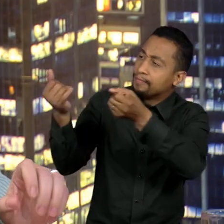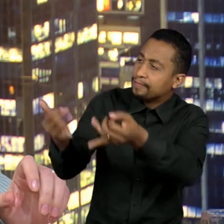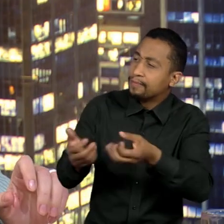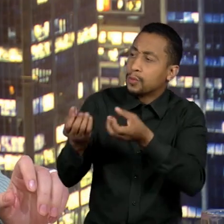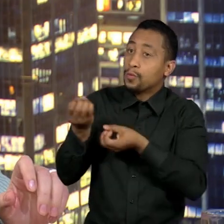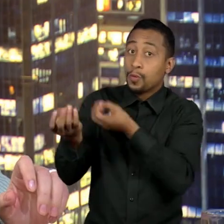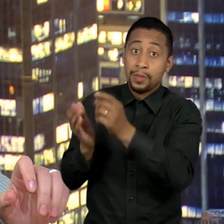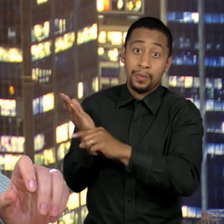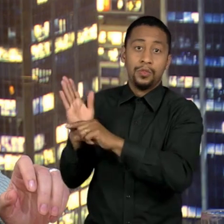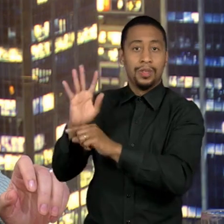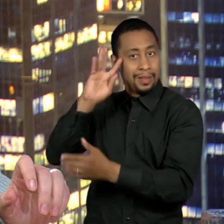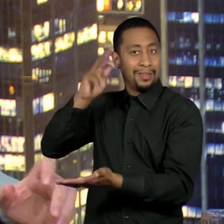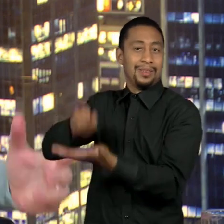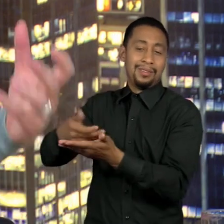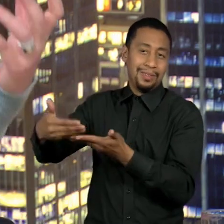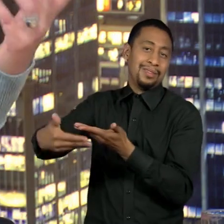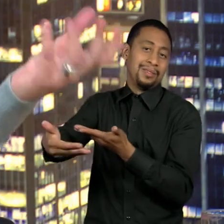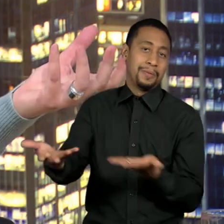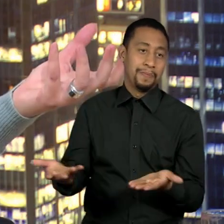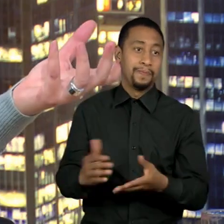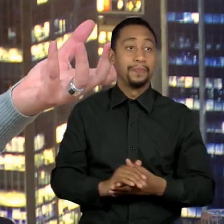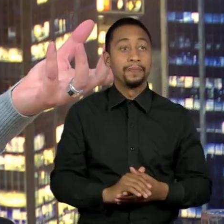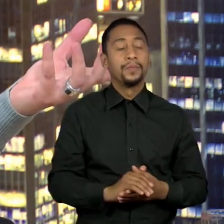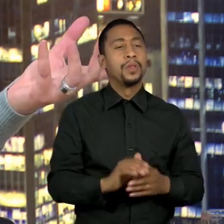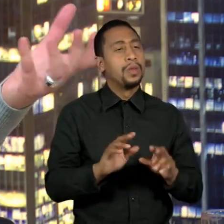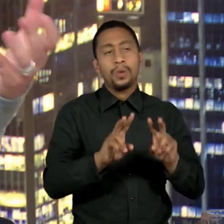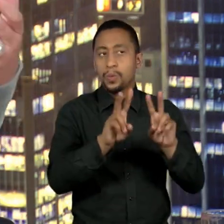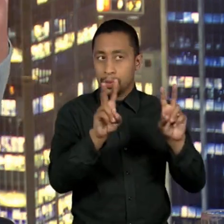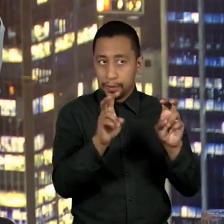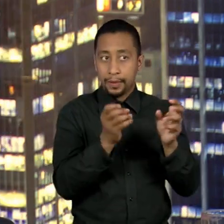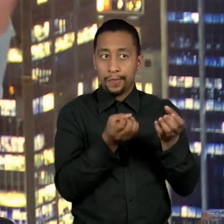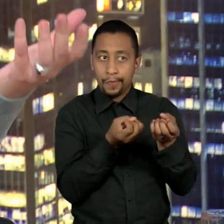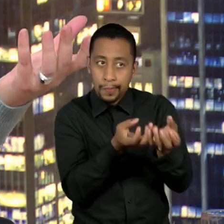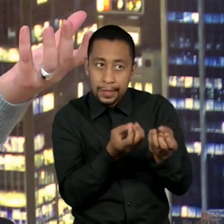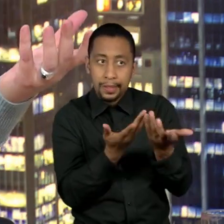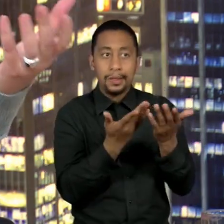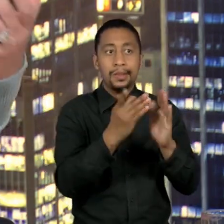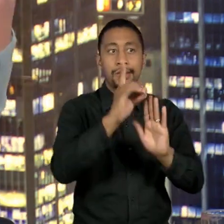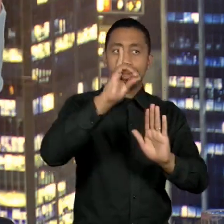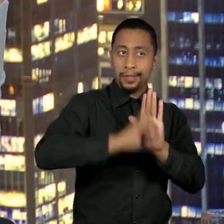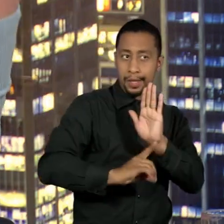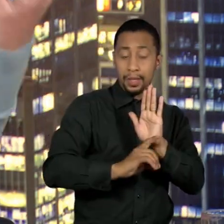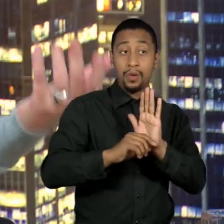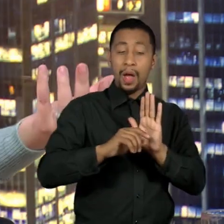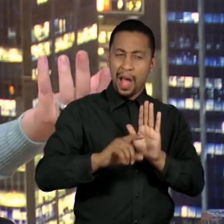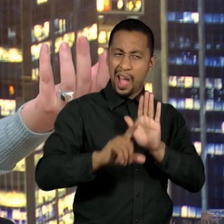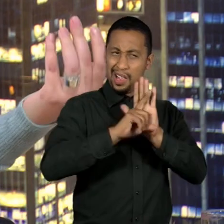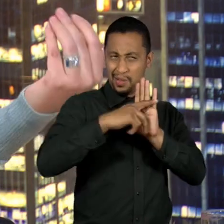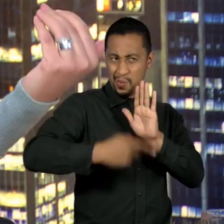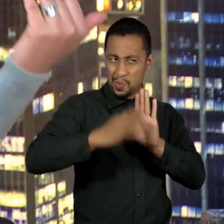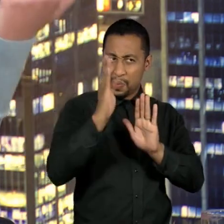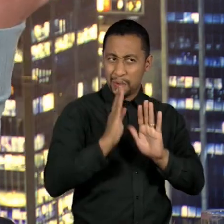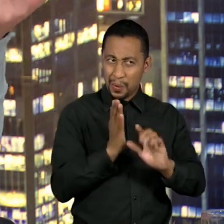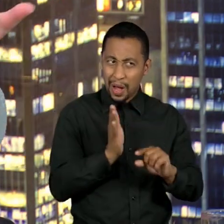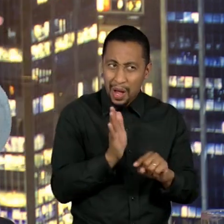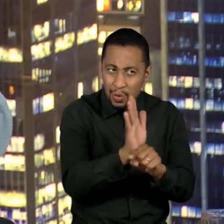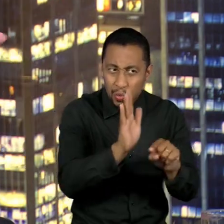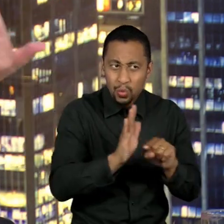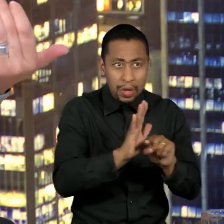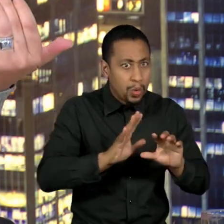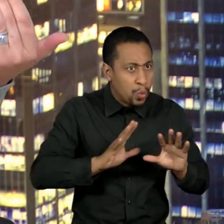antes de chegar. E justamente a falta de informação também sobre os direitos e a situação no país de